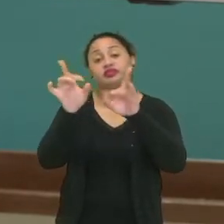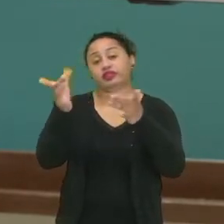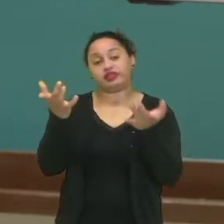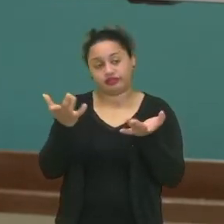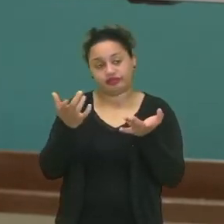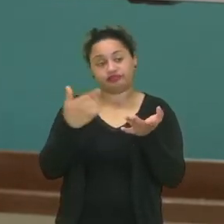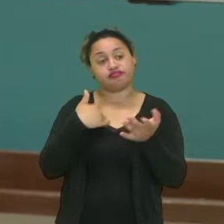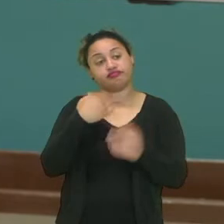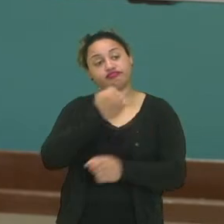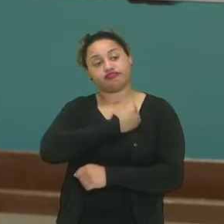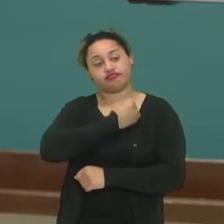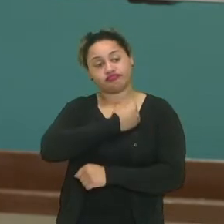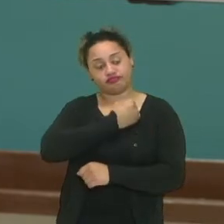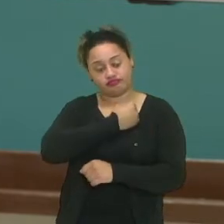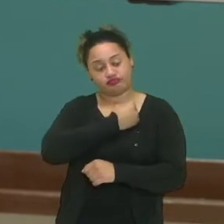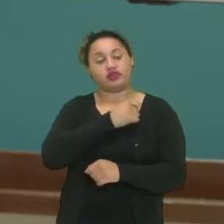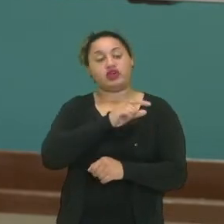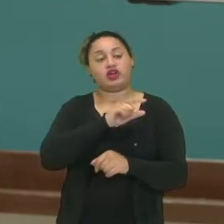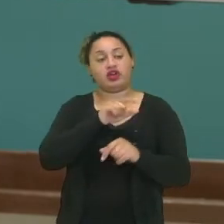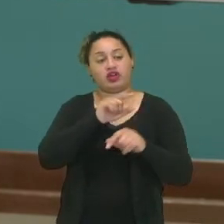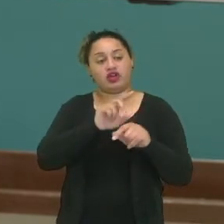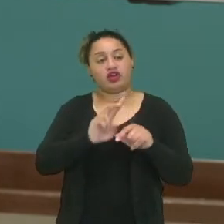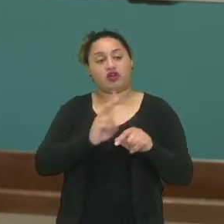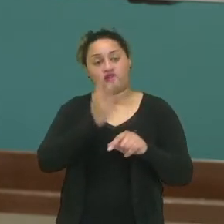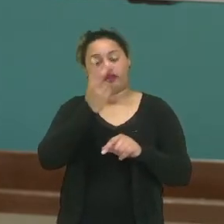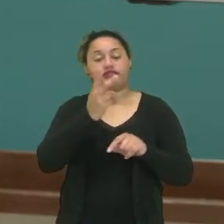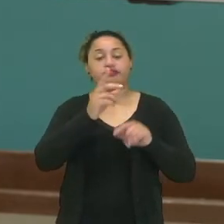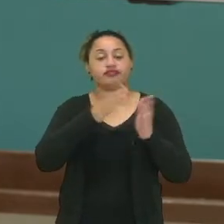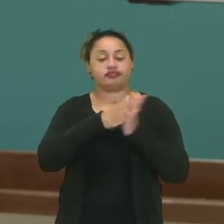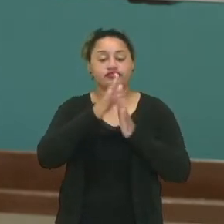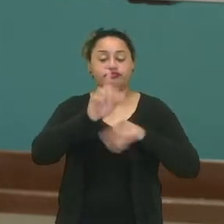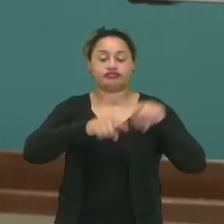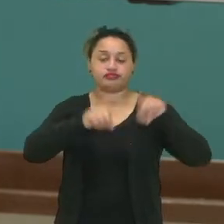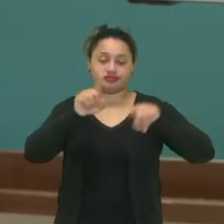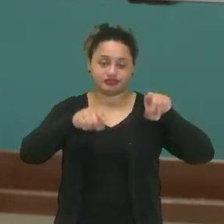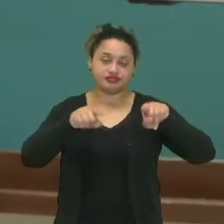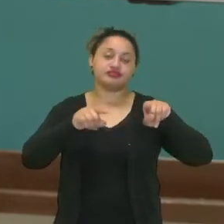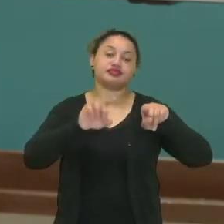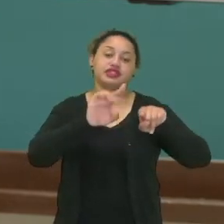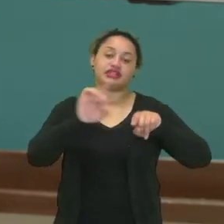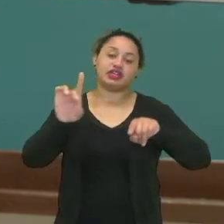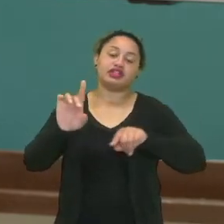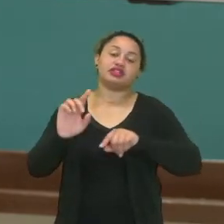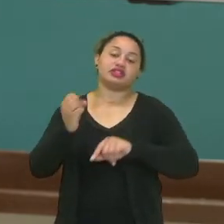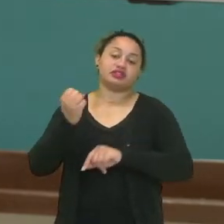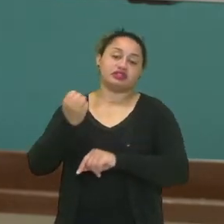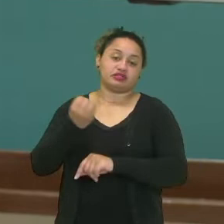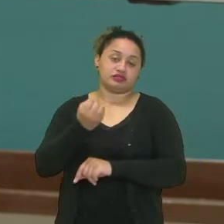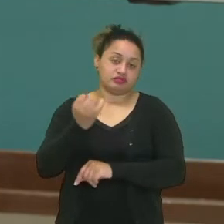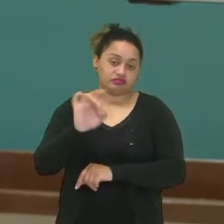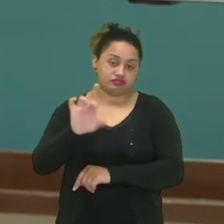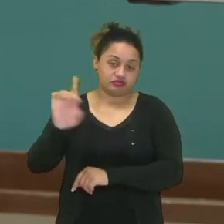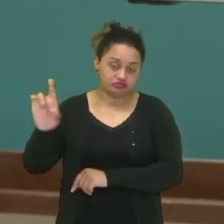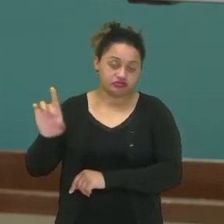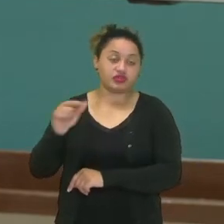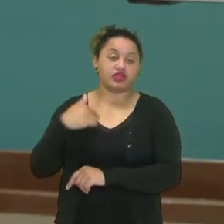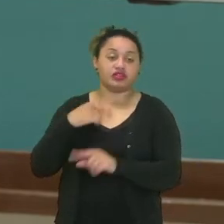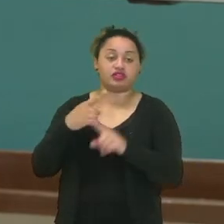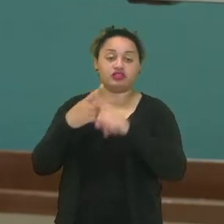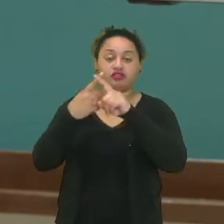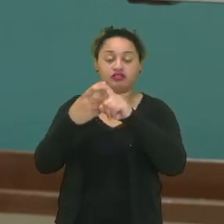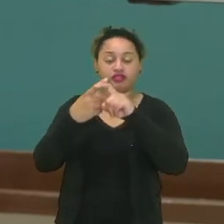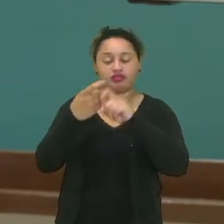Esse número, eu vou pegar o custo variável, que seria por unidade, e vou multiplicar pelo número